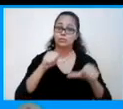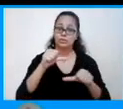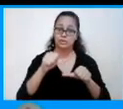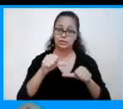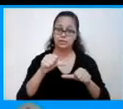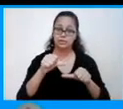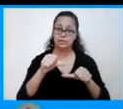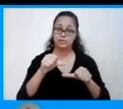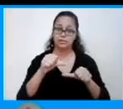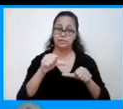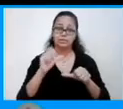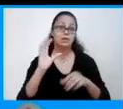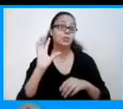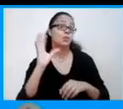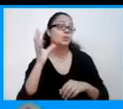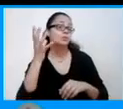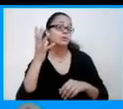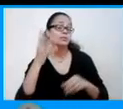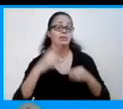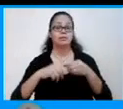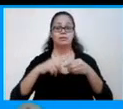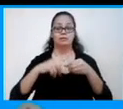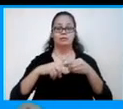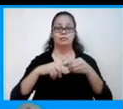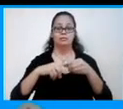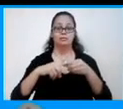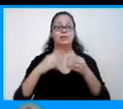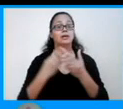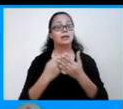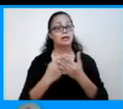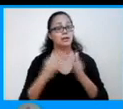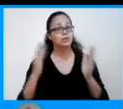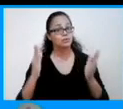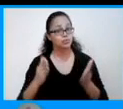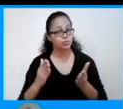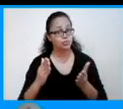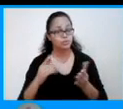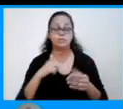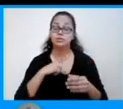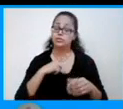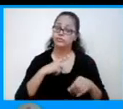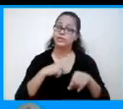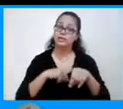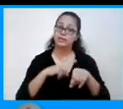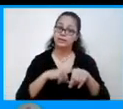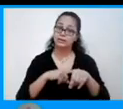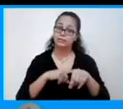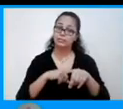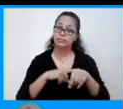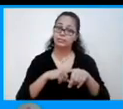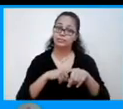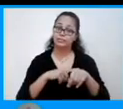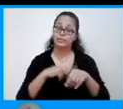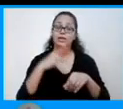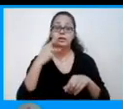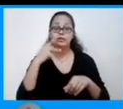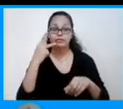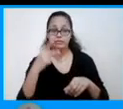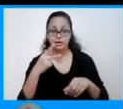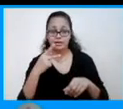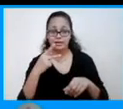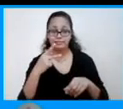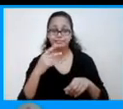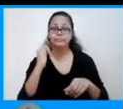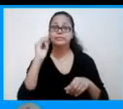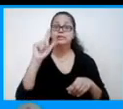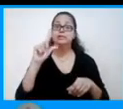quando abordamos as mudanças climáticas nas cidades. Na aula de hoje, se houver tempo para gravação, nós iremos falar sobre ilhas de